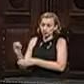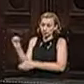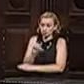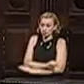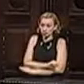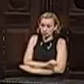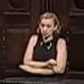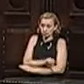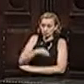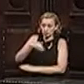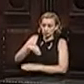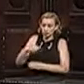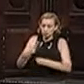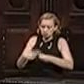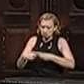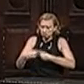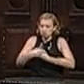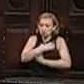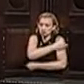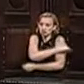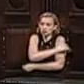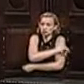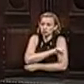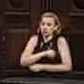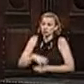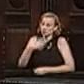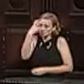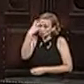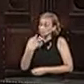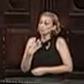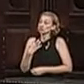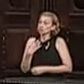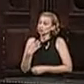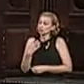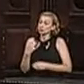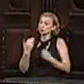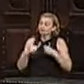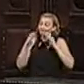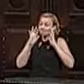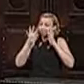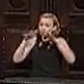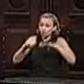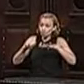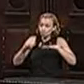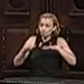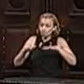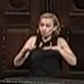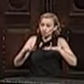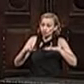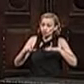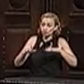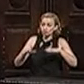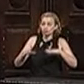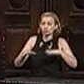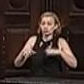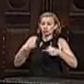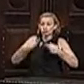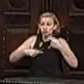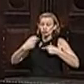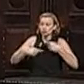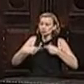financeiro. Essa é uma preocupação que deve levar a uma ampla reflexão das autoridades constituídas e cabe a